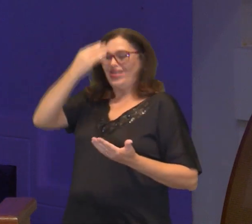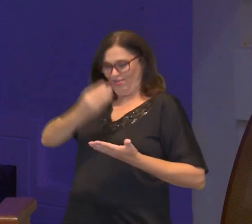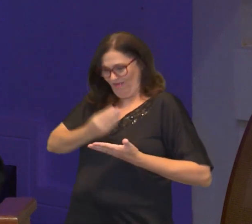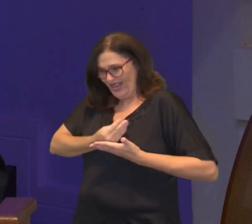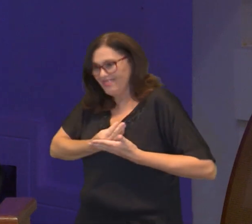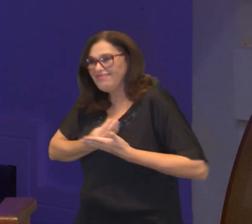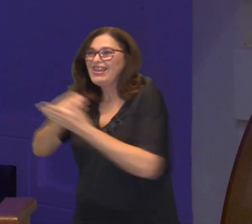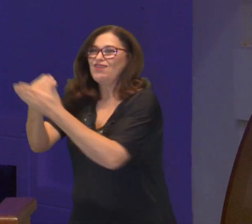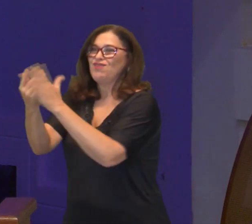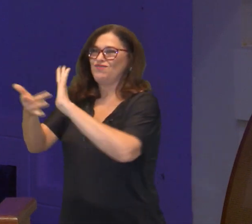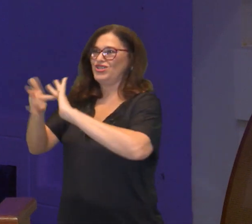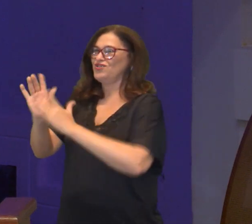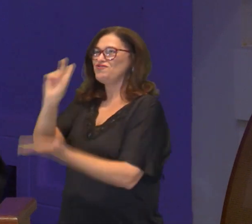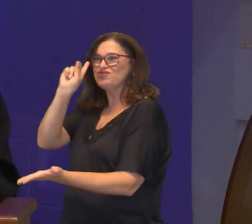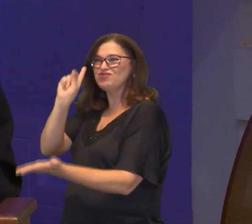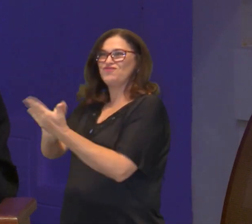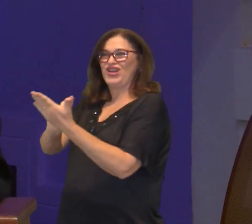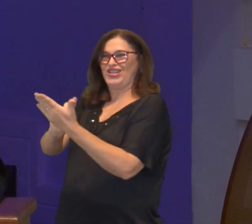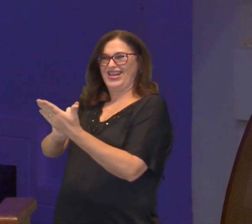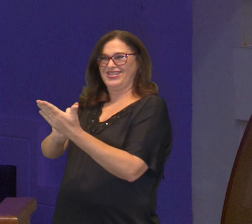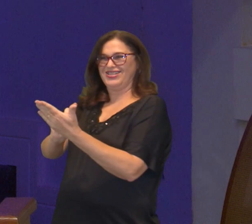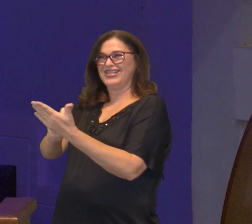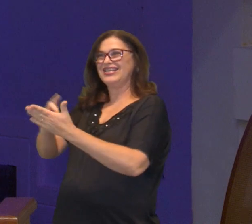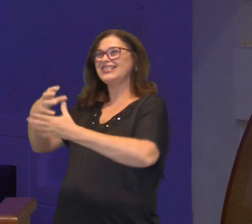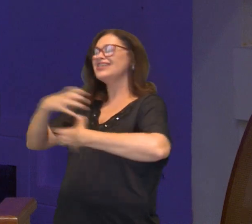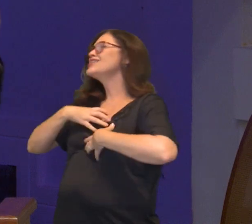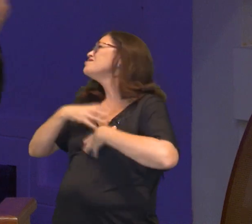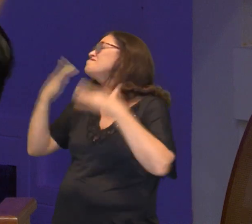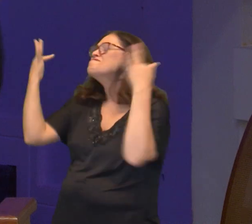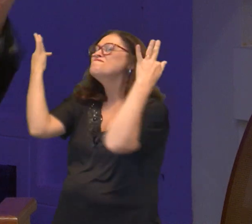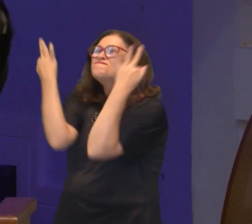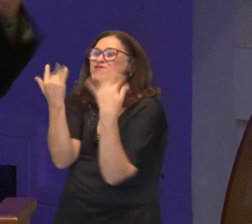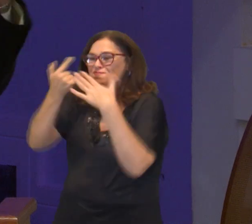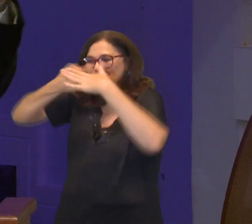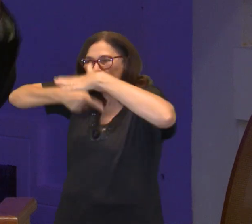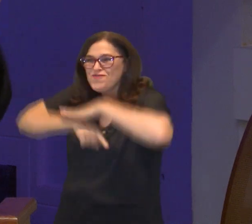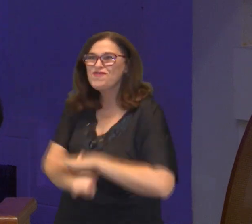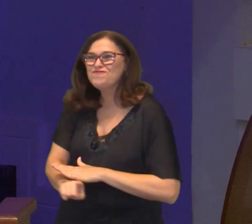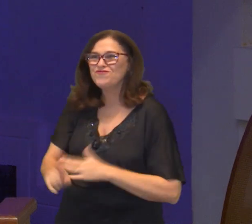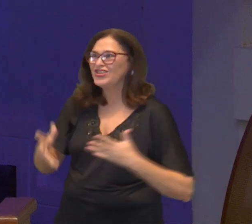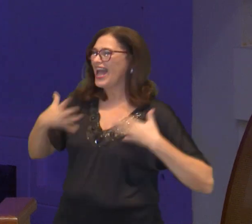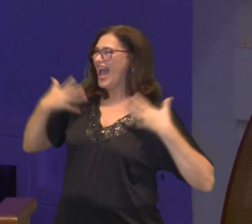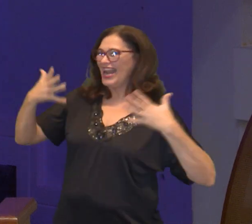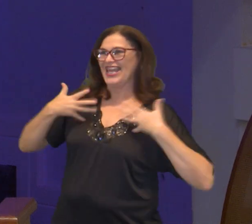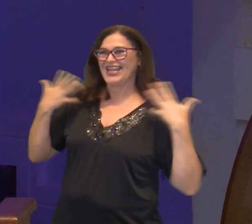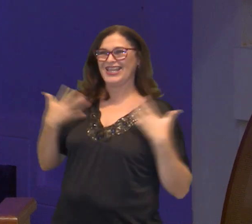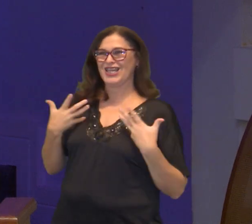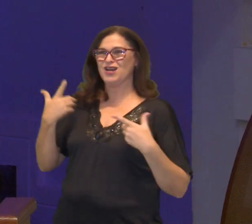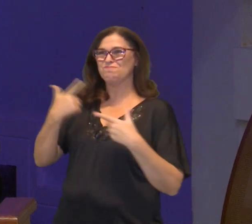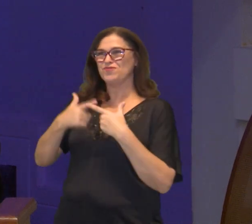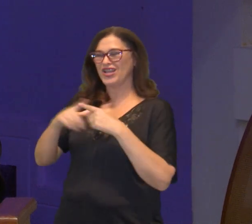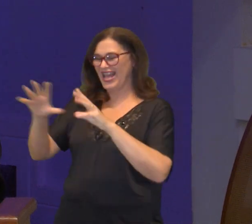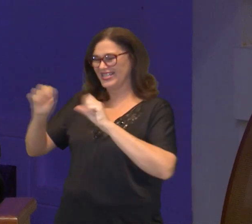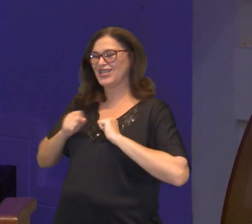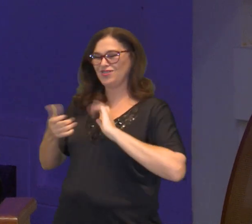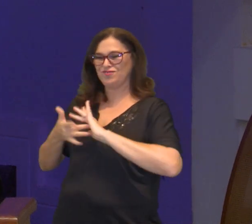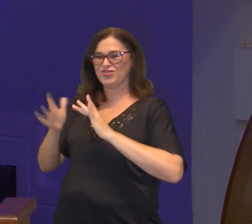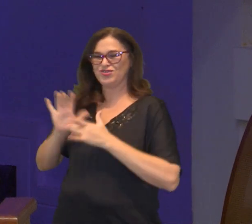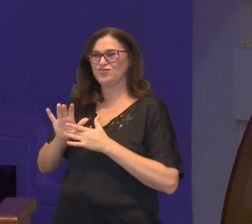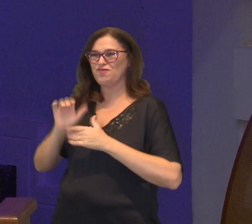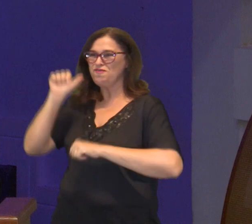invisível. Passou a sentir uma alegria indescritível na sua vida e se tornou